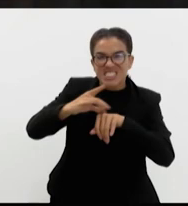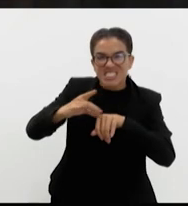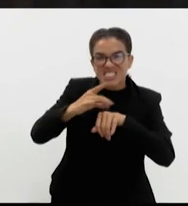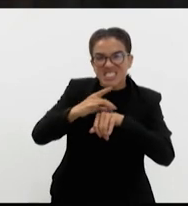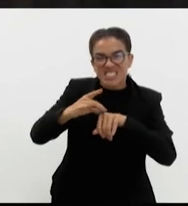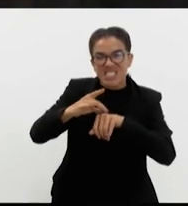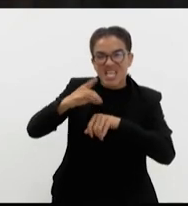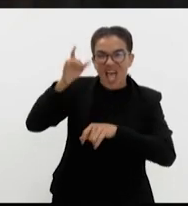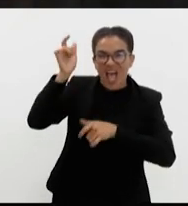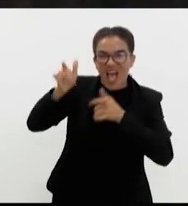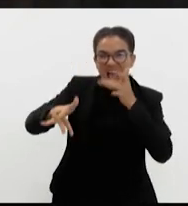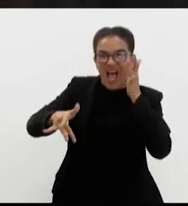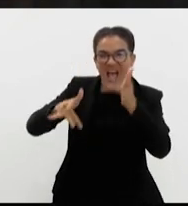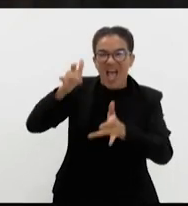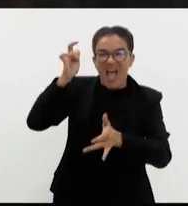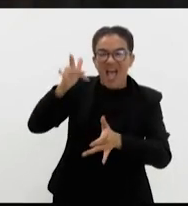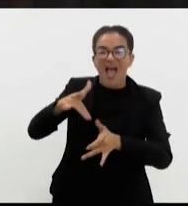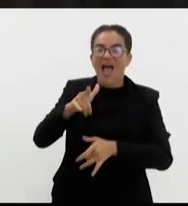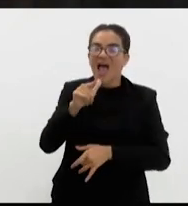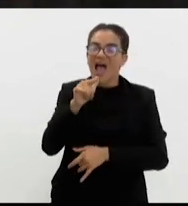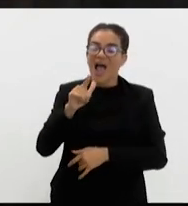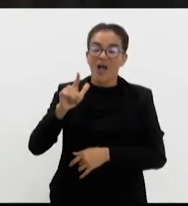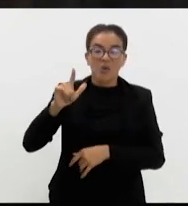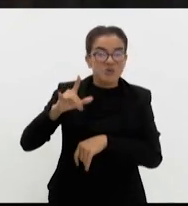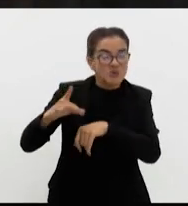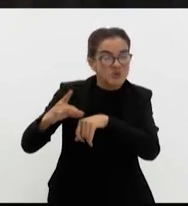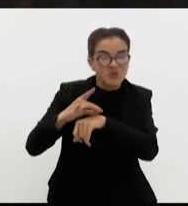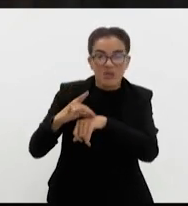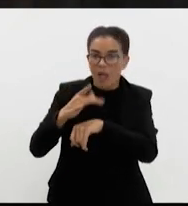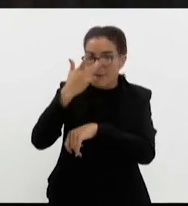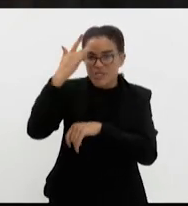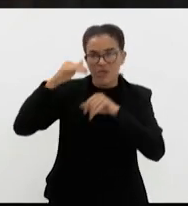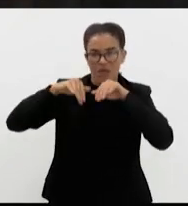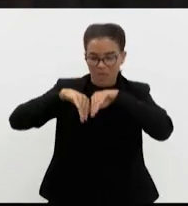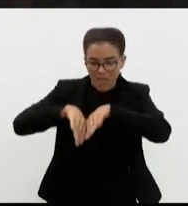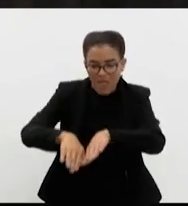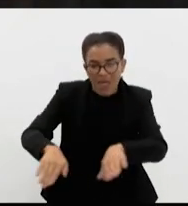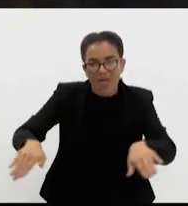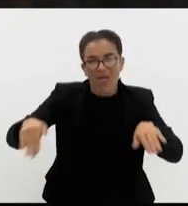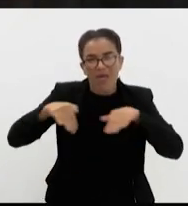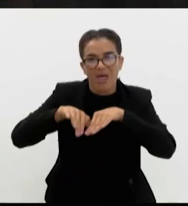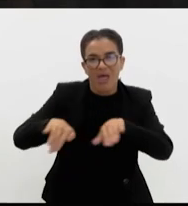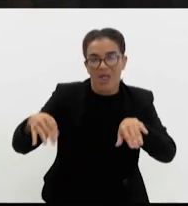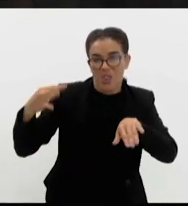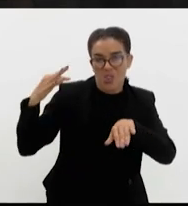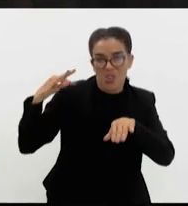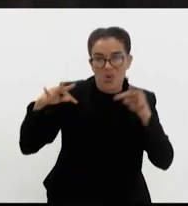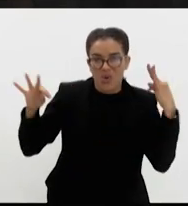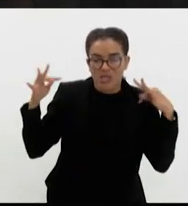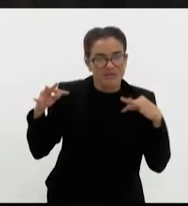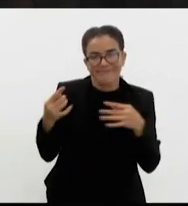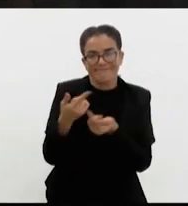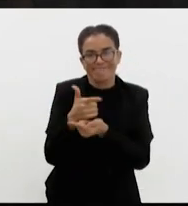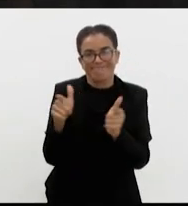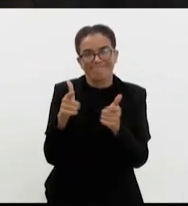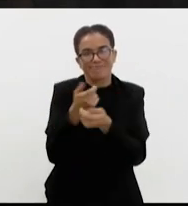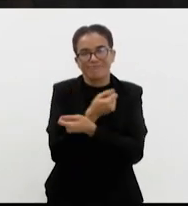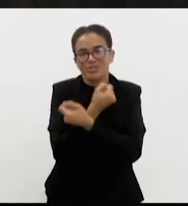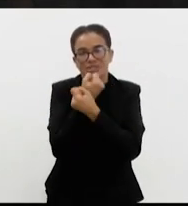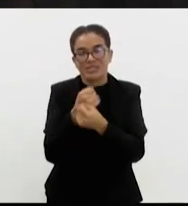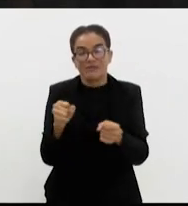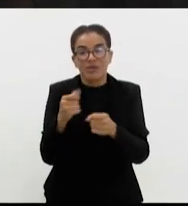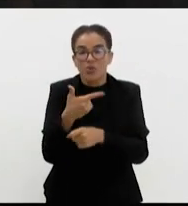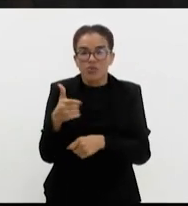naquele local o turista não tem como se banhar naquela praia por razões óbvias não tem